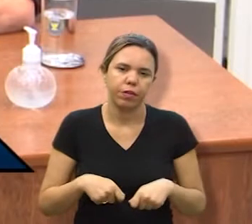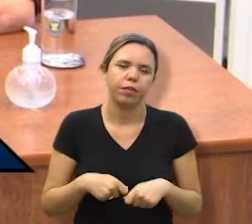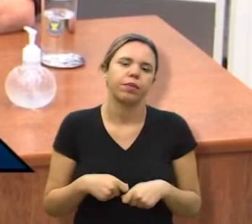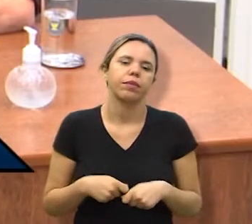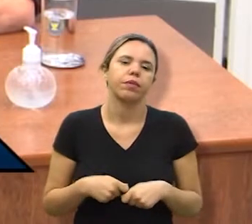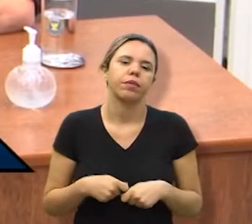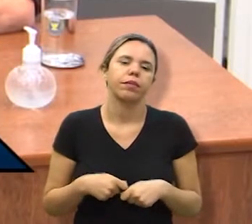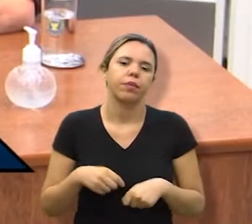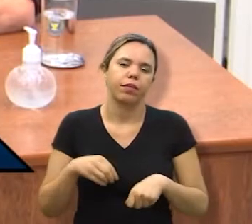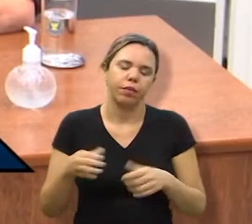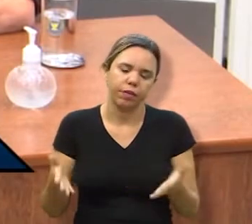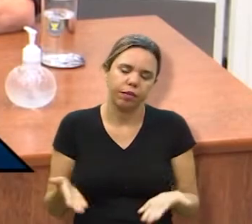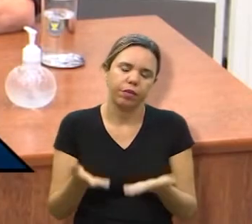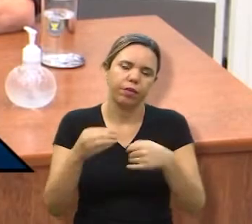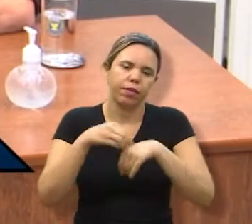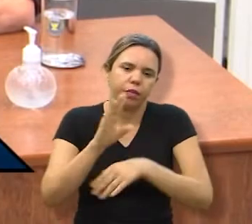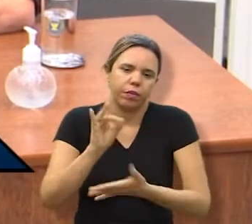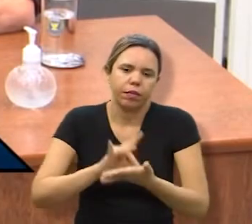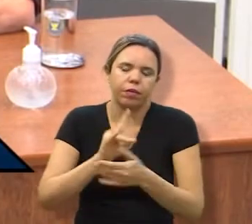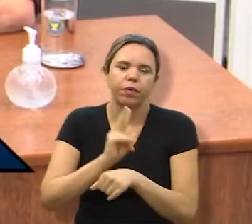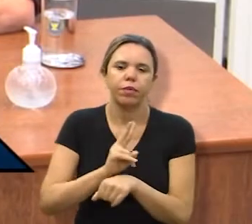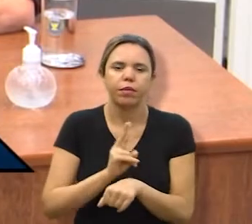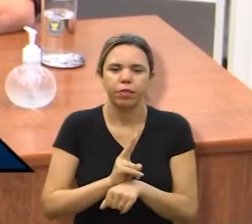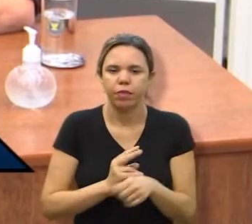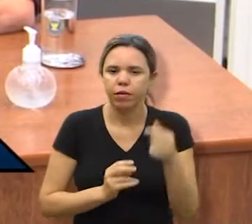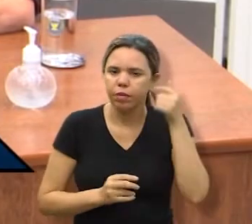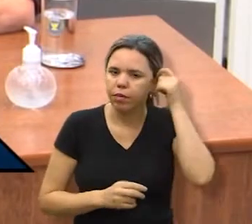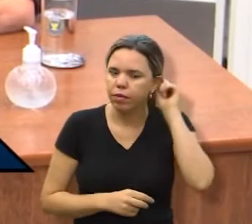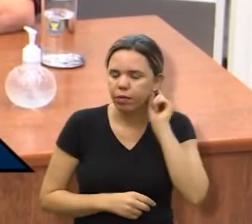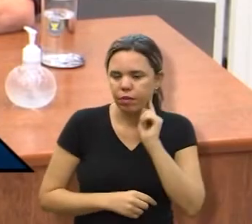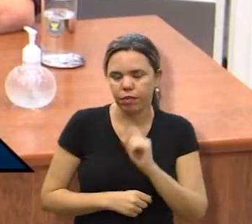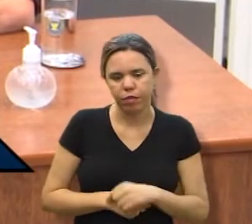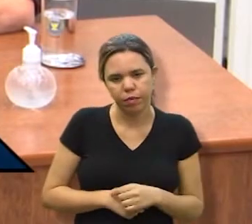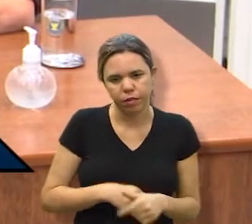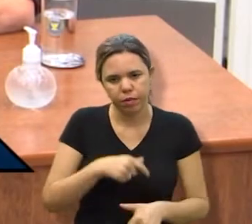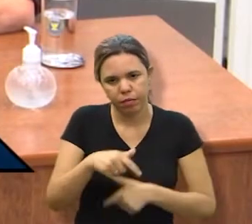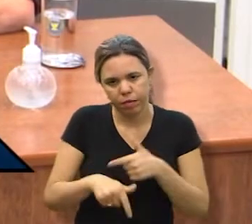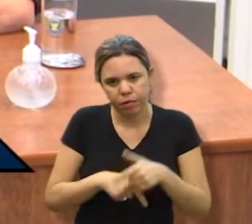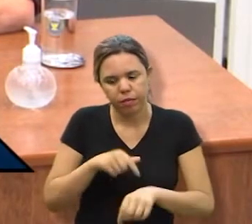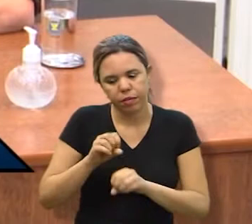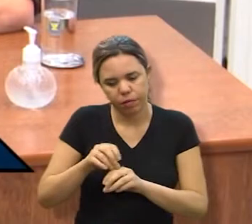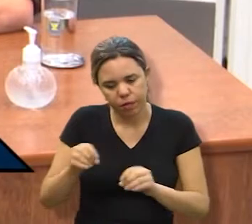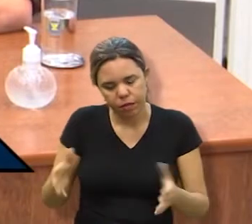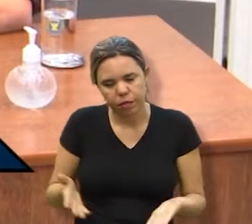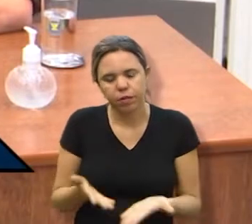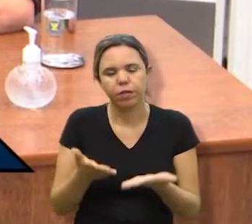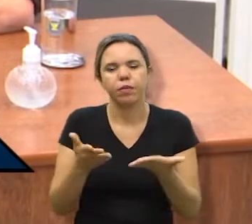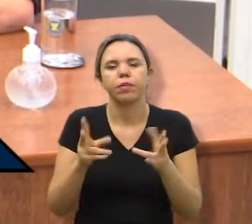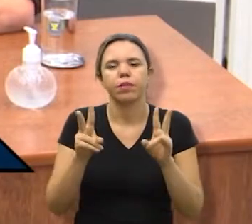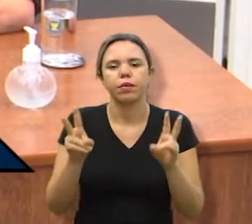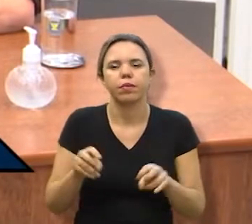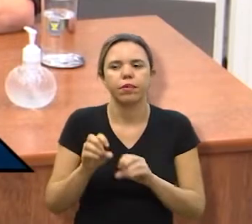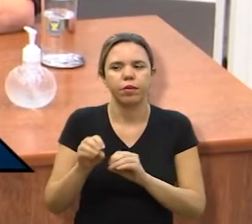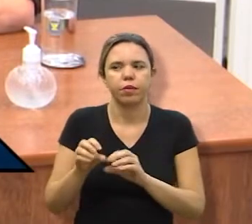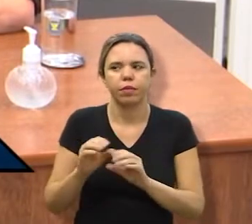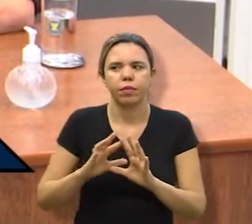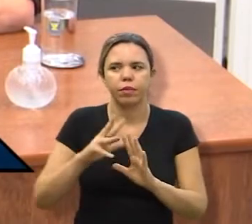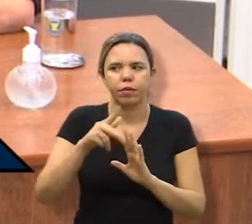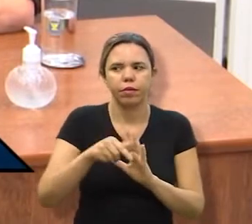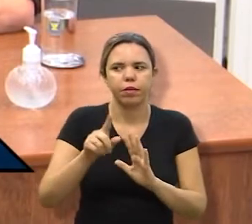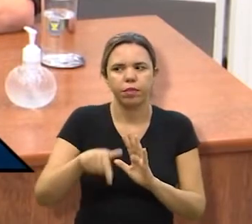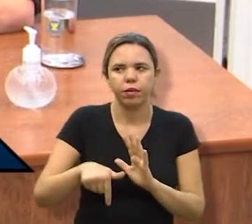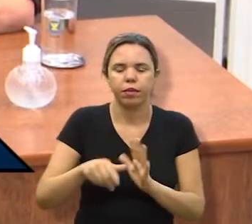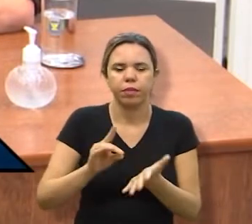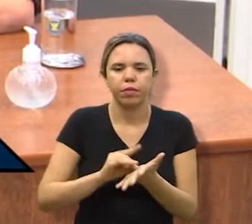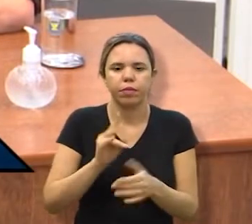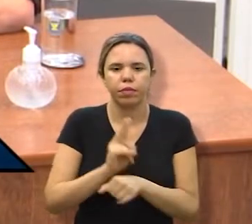poder trazer ali um fator de proteção. E o trabalho relacionado à educação